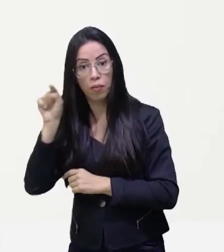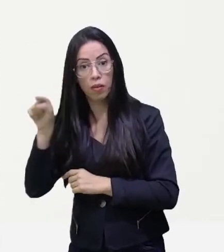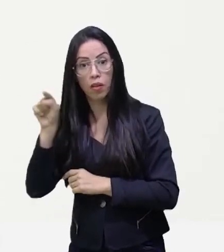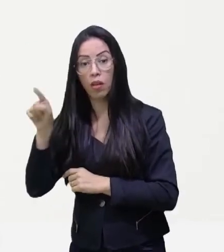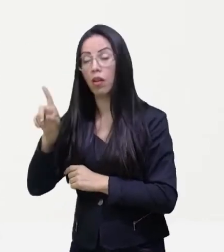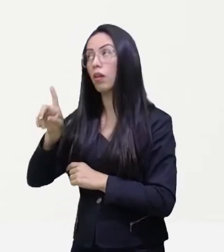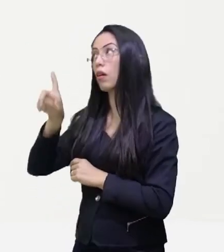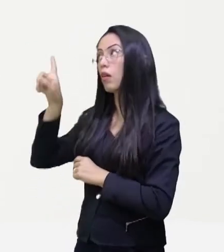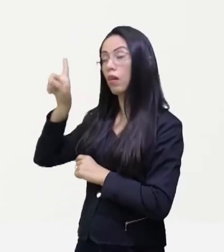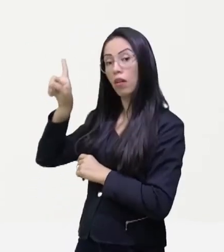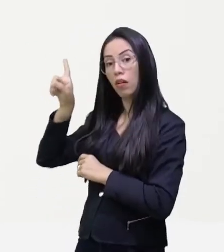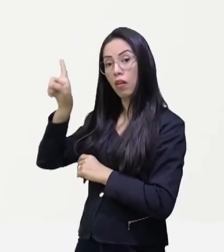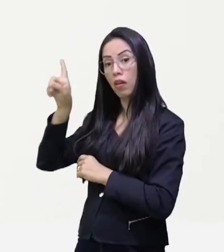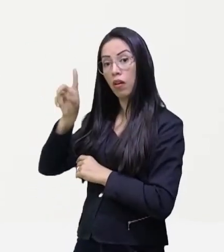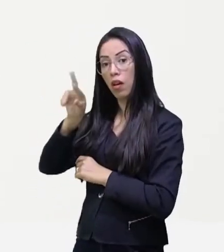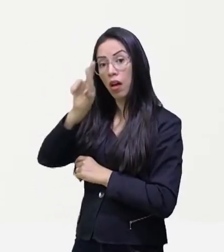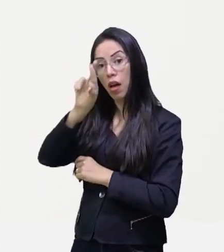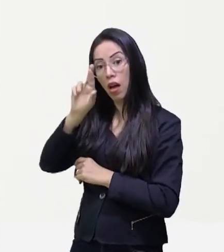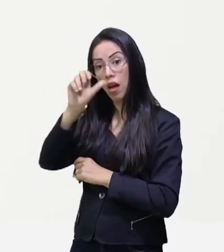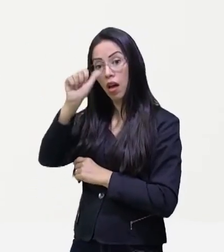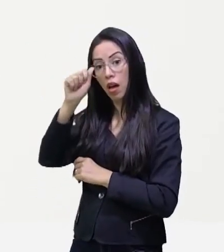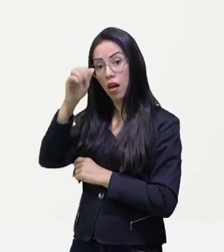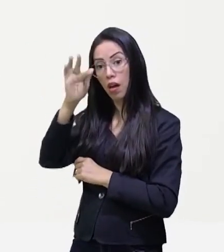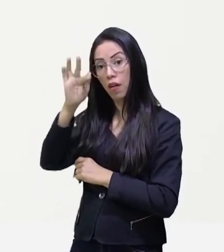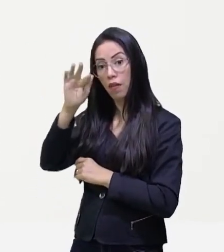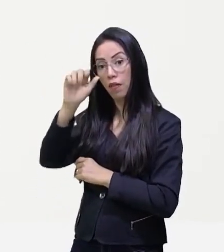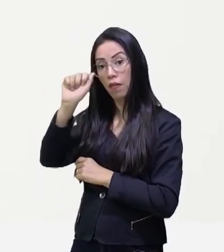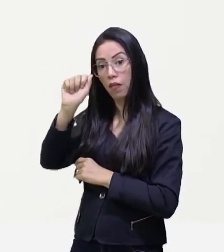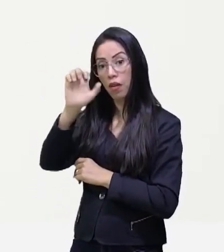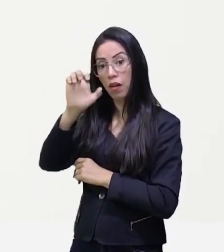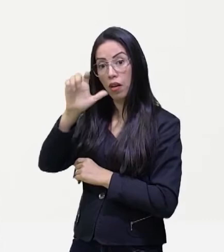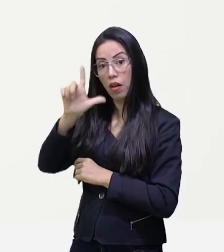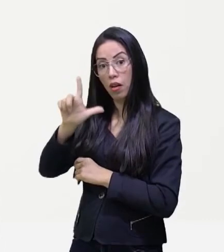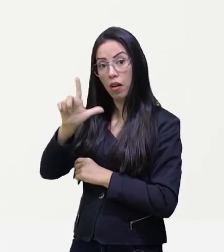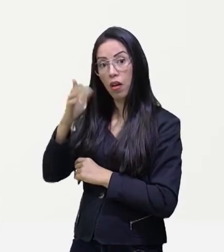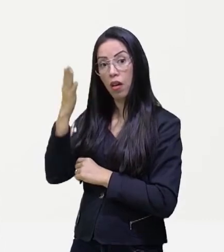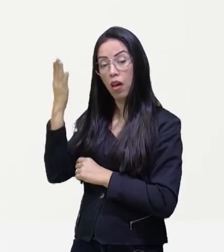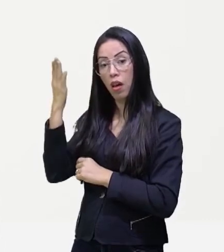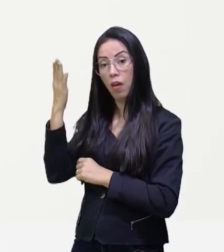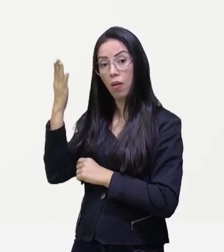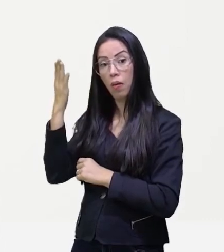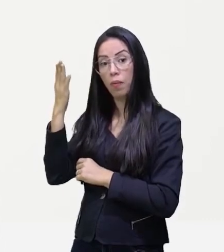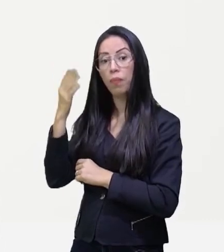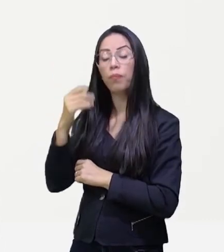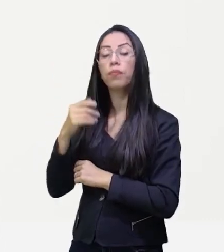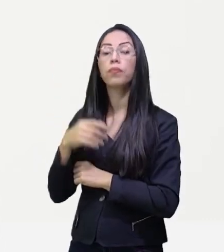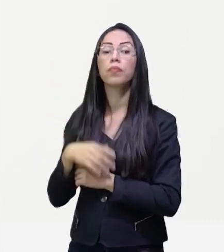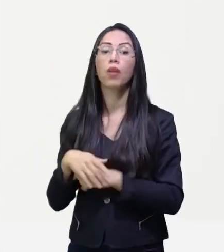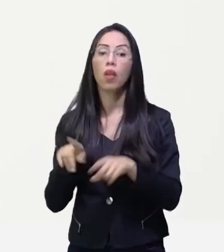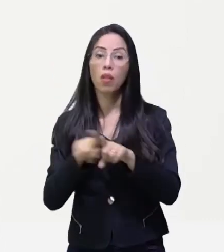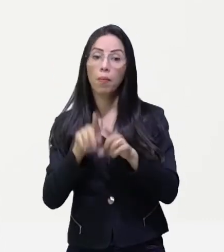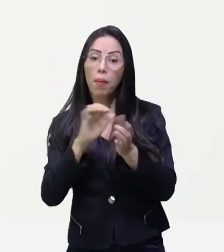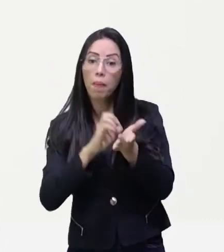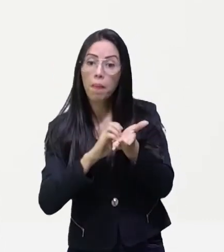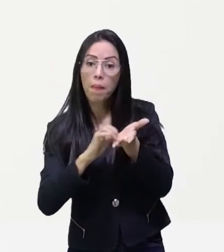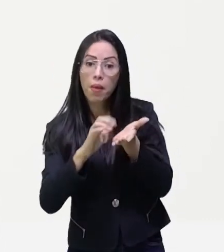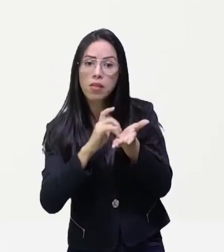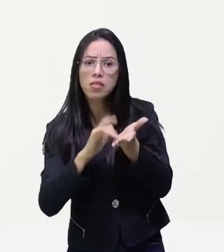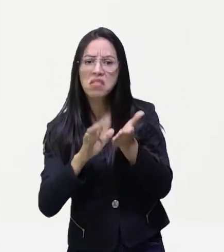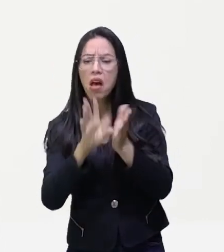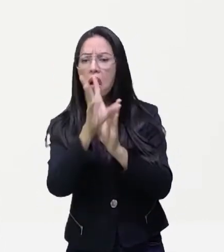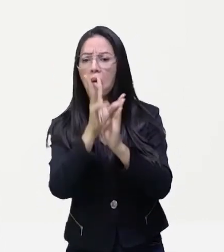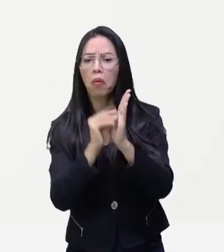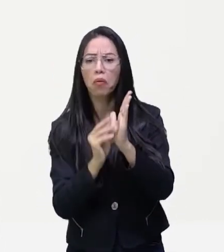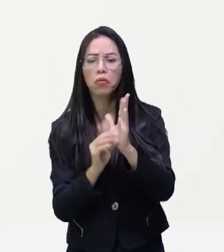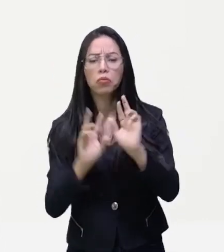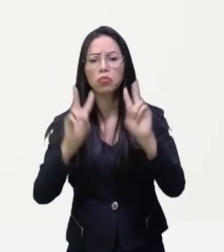Rafael. Olha a saudação. Querido Rafael. E a mensagem? Estou com muita saudade